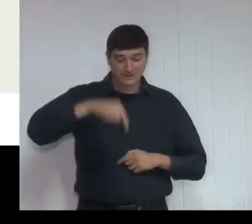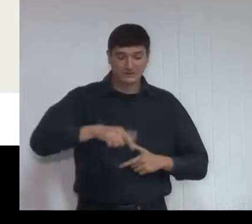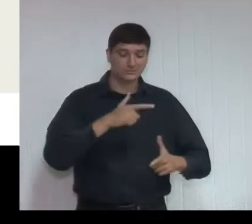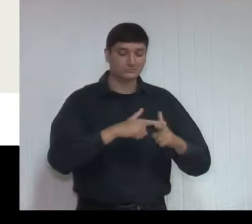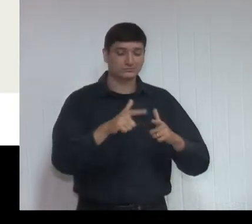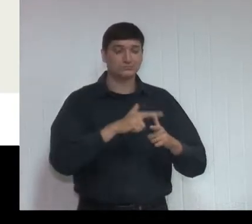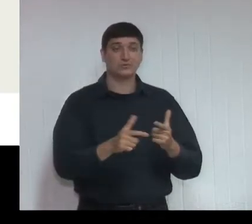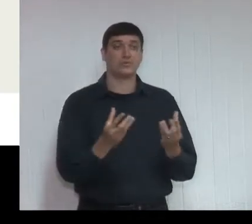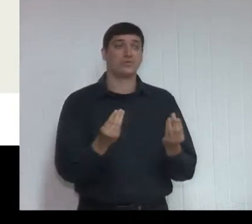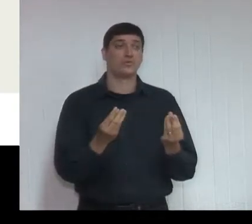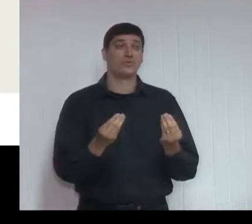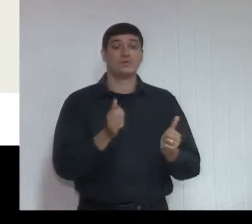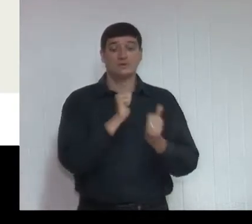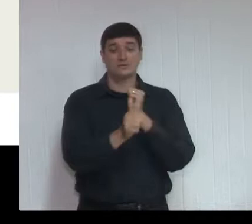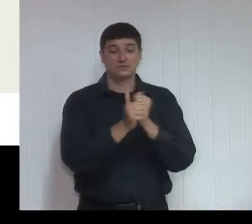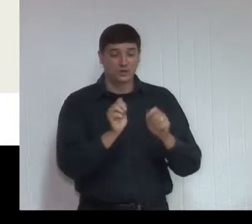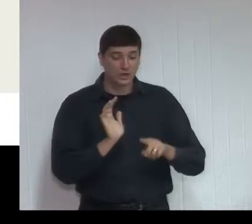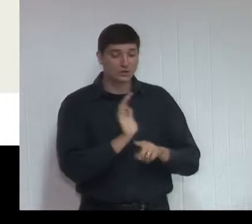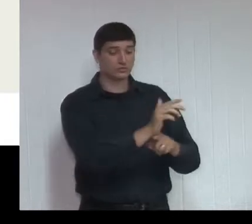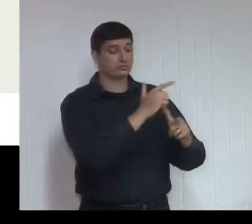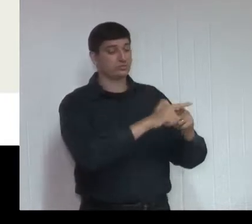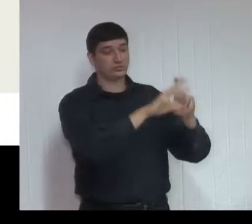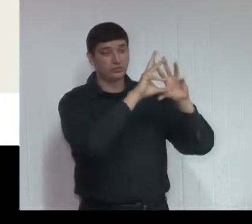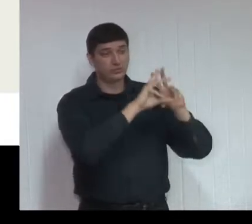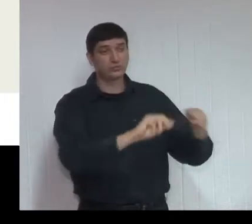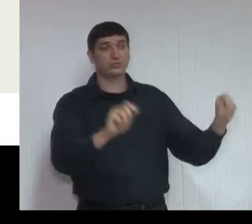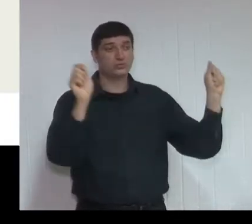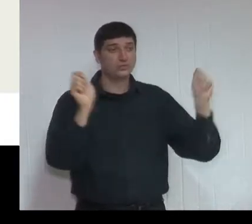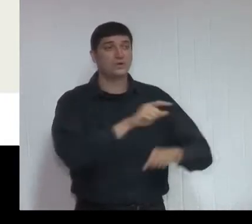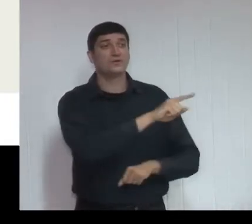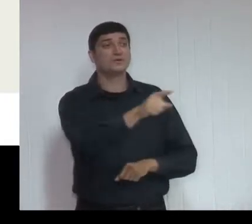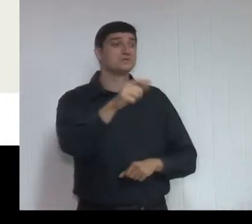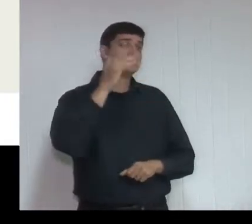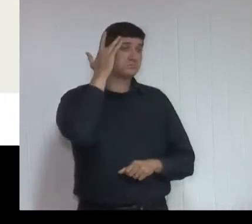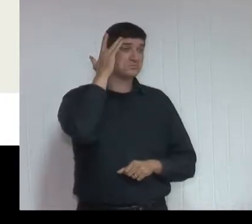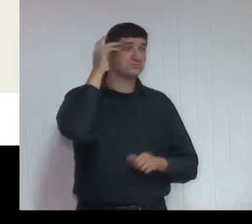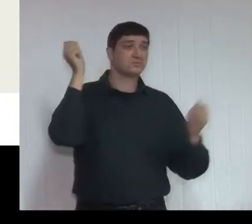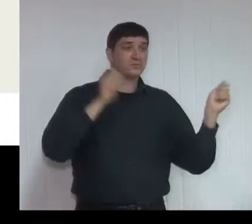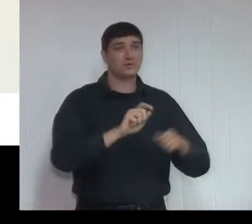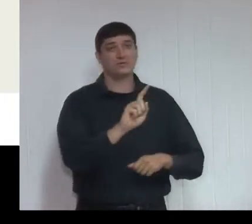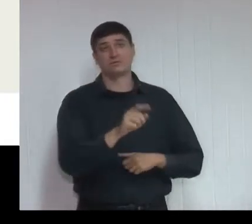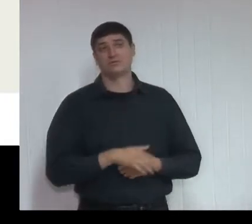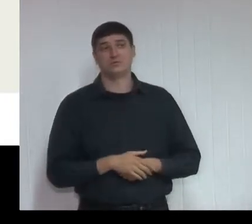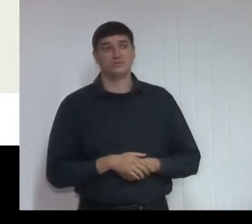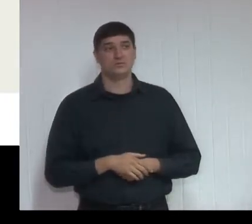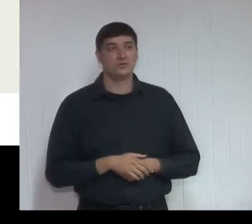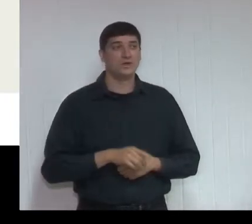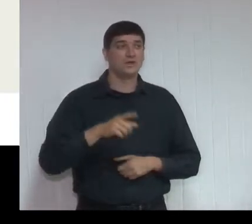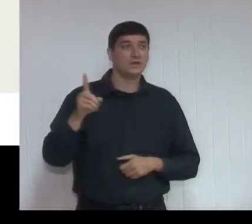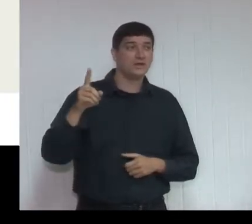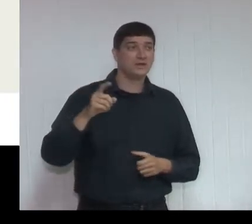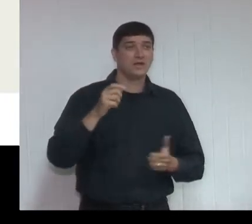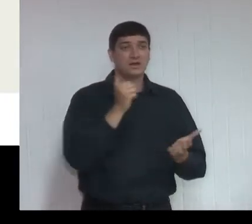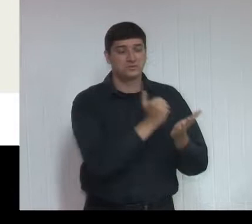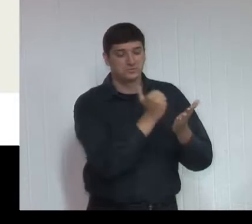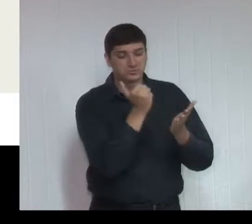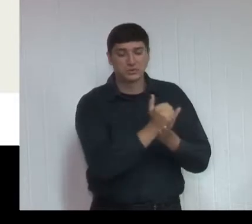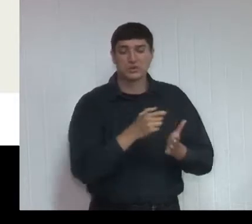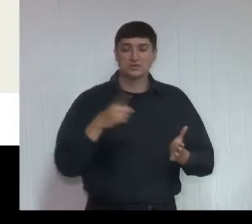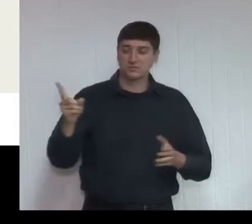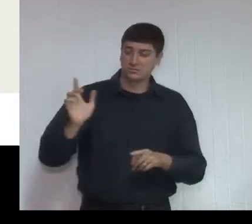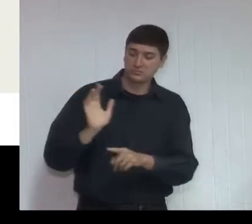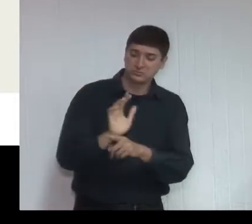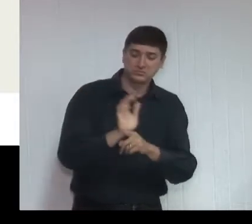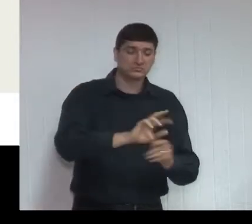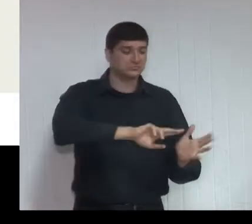tem? Não entrei nem no detalhe na questão dos contratos, dos outros fornecedores. Não é? O